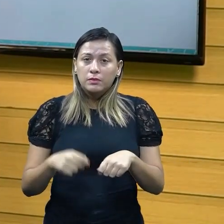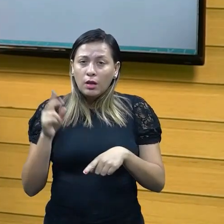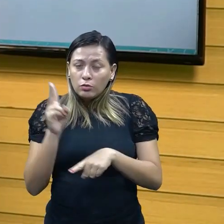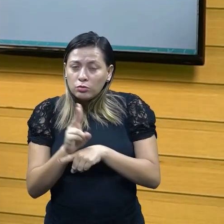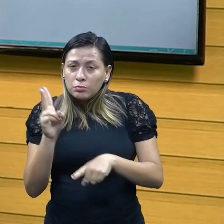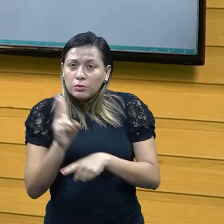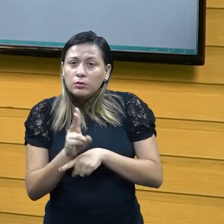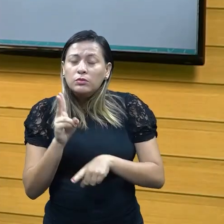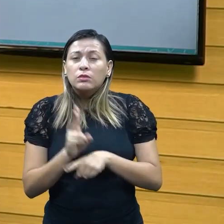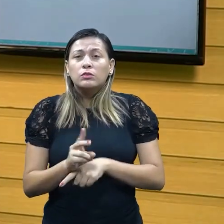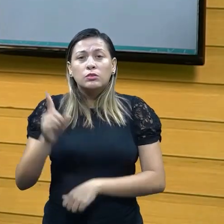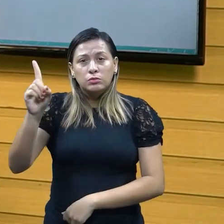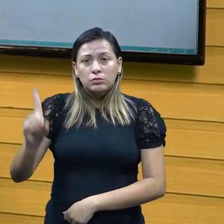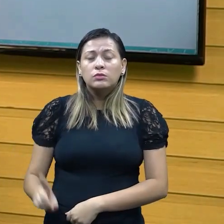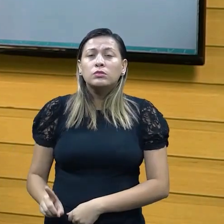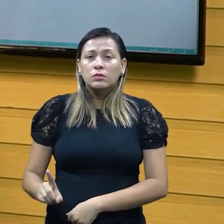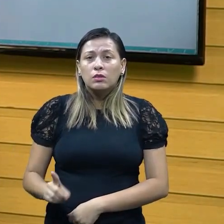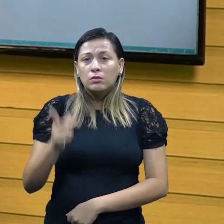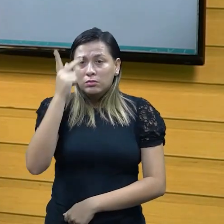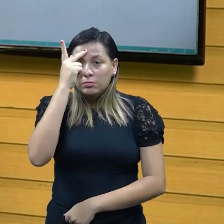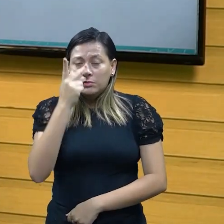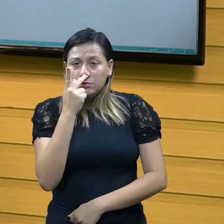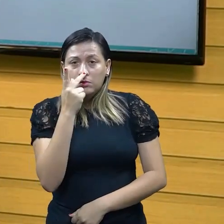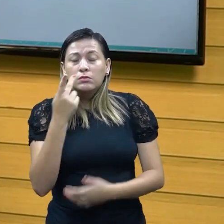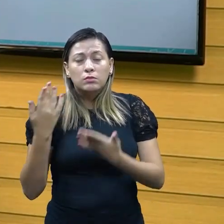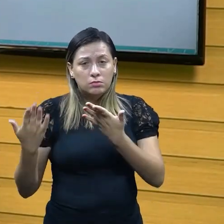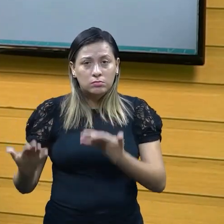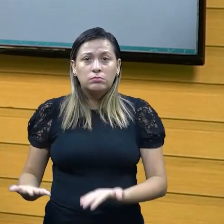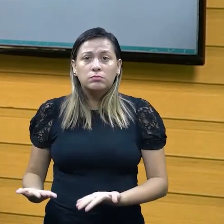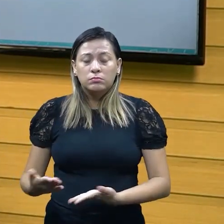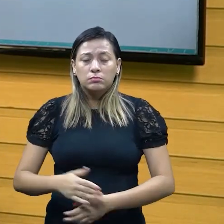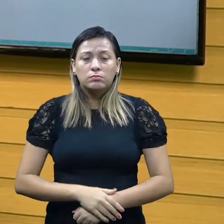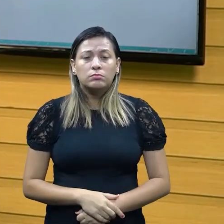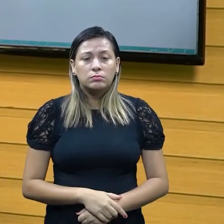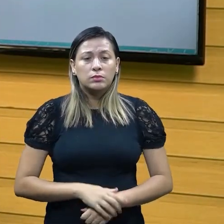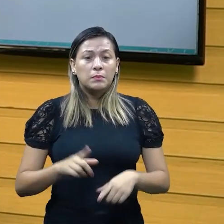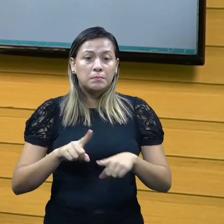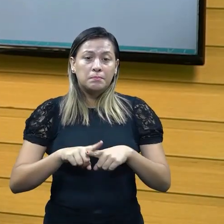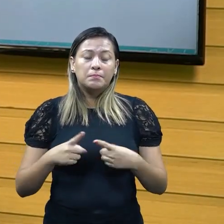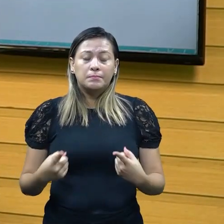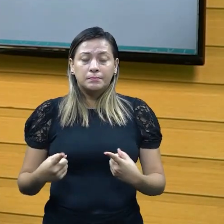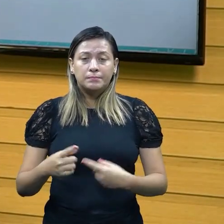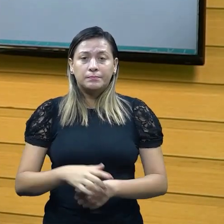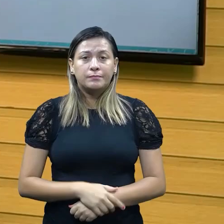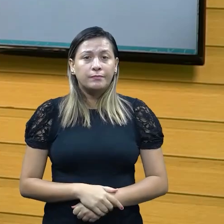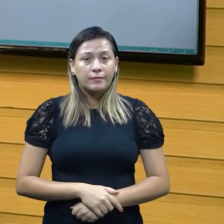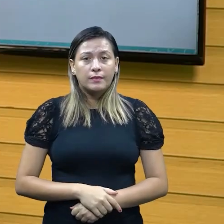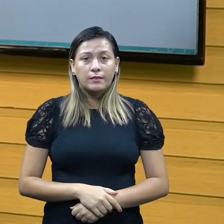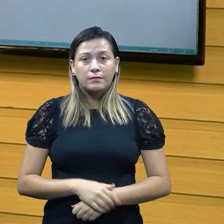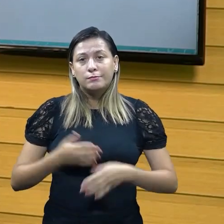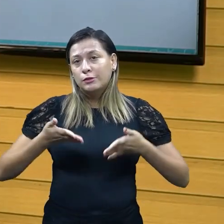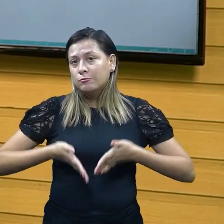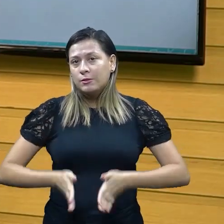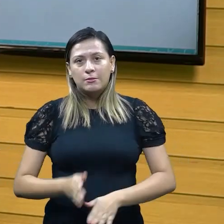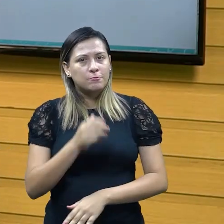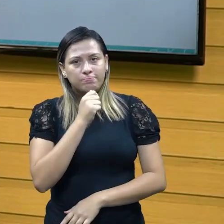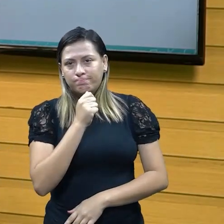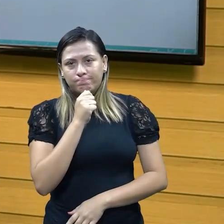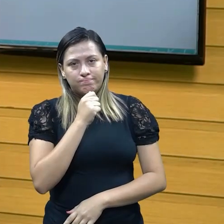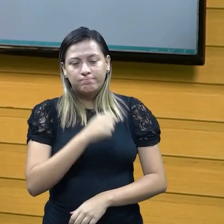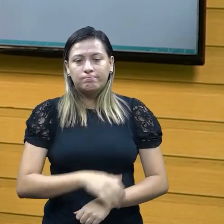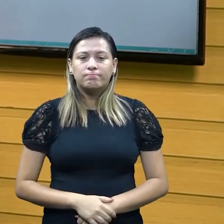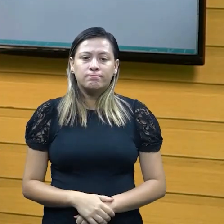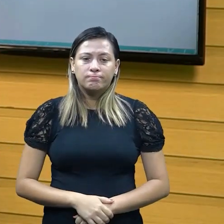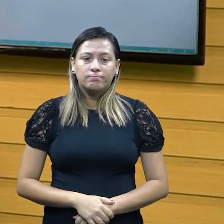da personalidade dele, do que foi gerado, mas ainda não nasceu, por exemplo, e